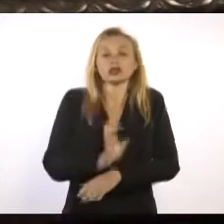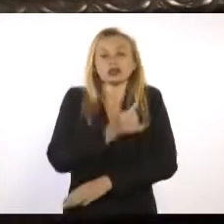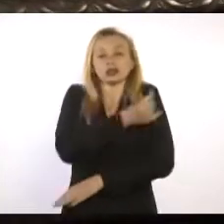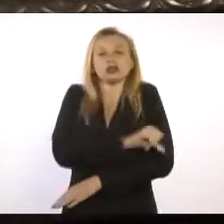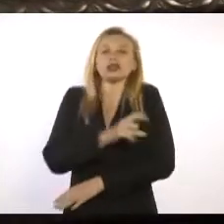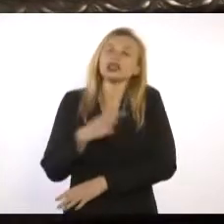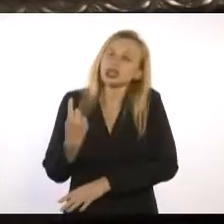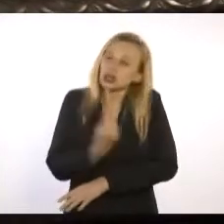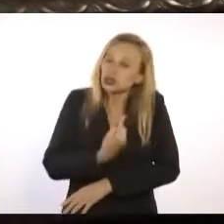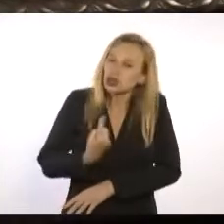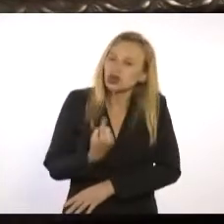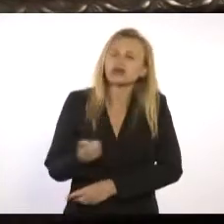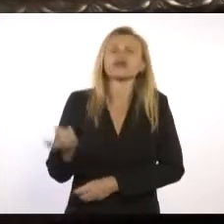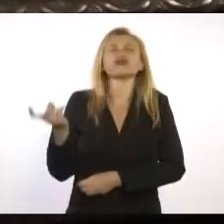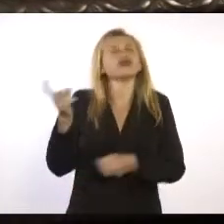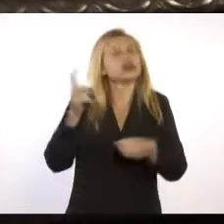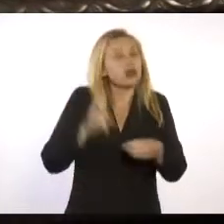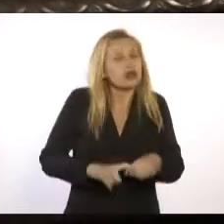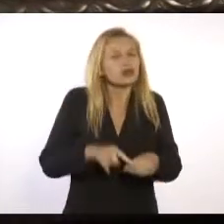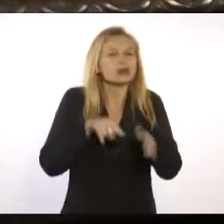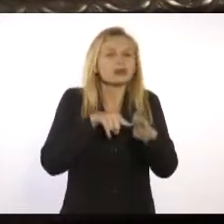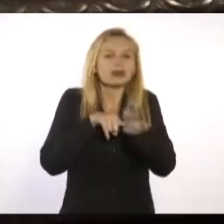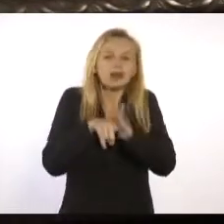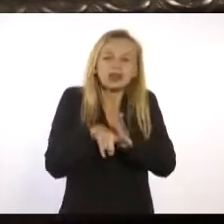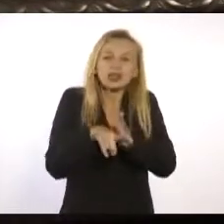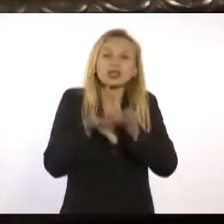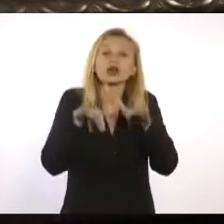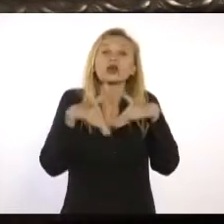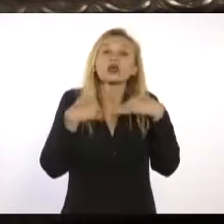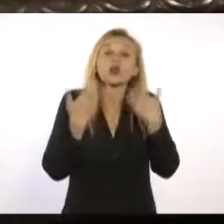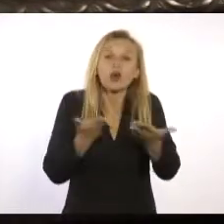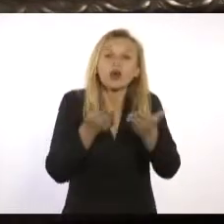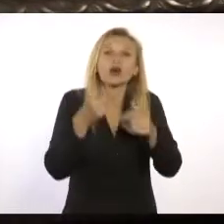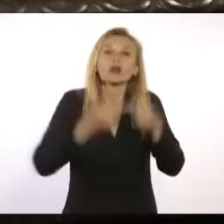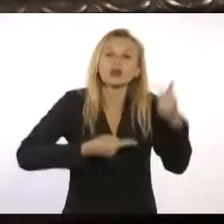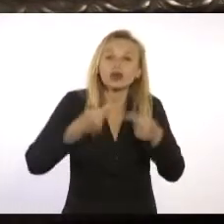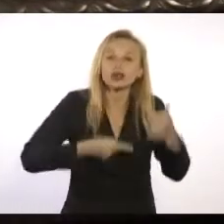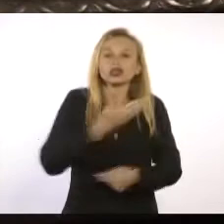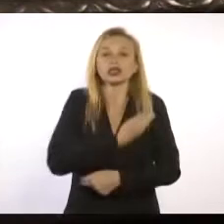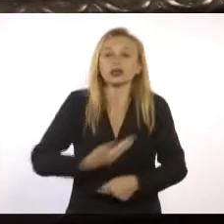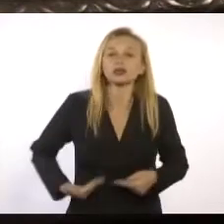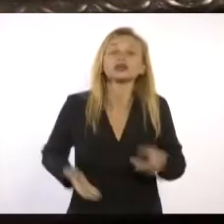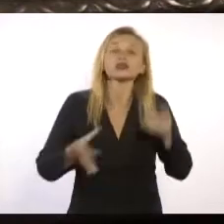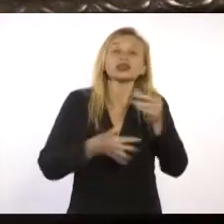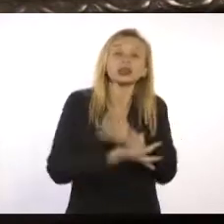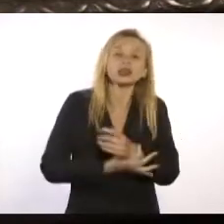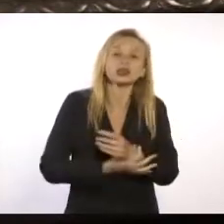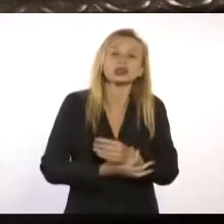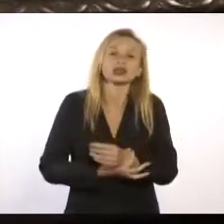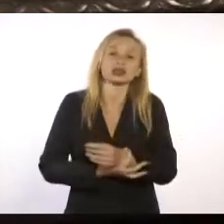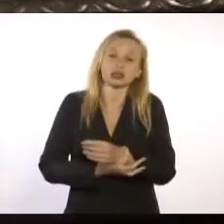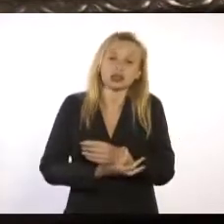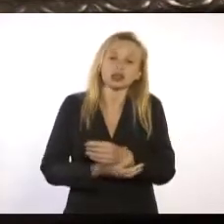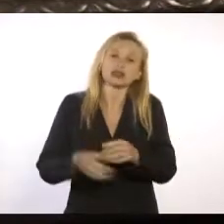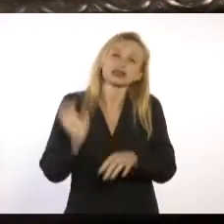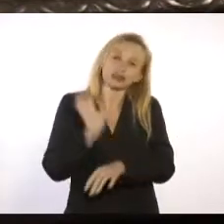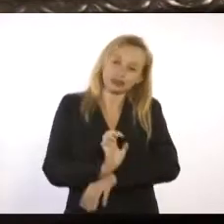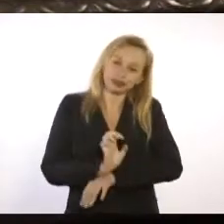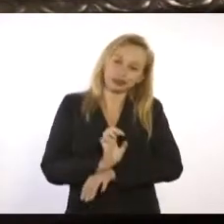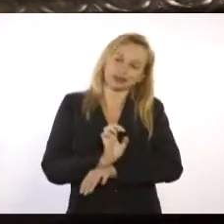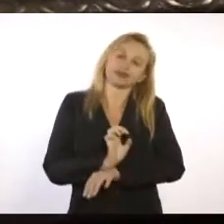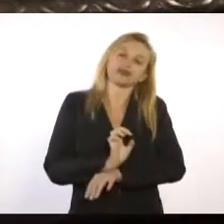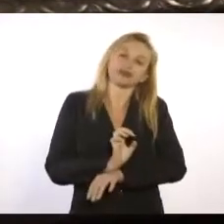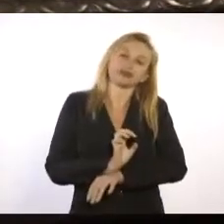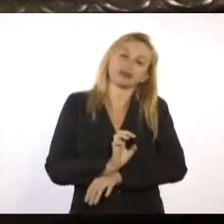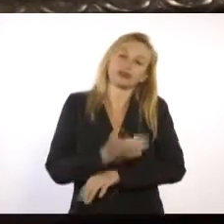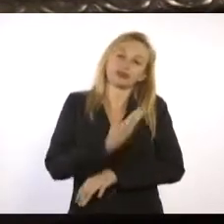a gente volta a perguntar: qual é a política pública de segurança destinada nesse estado